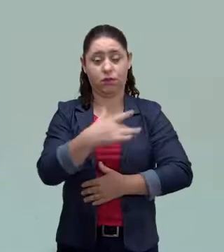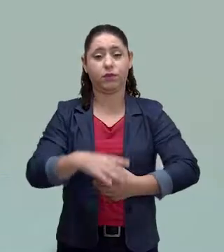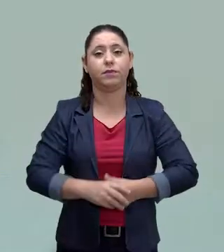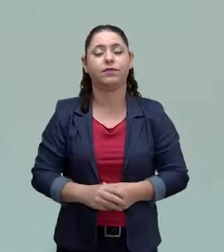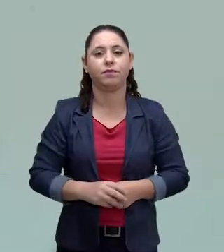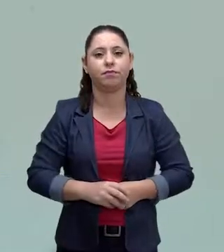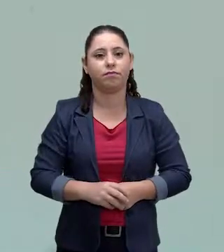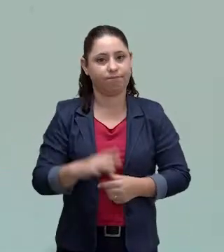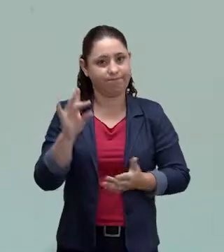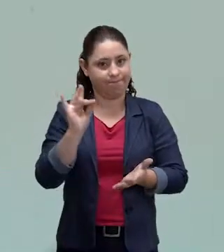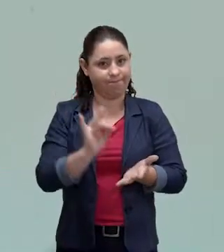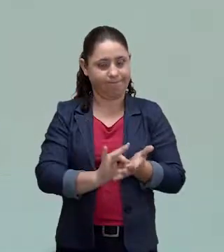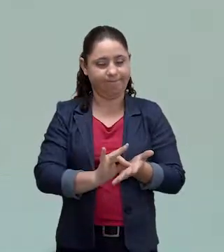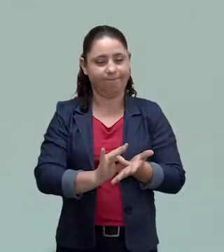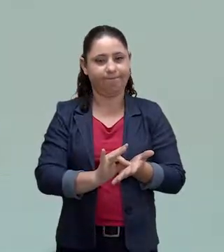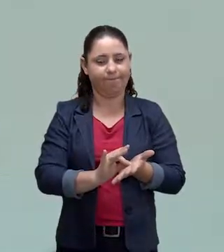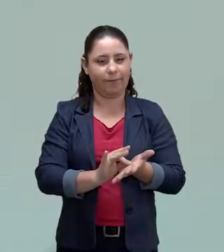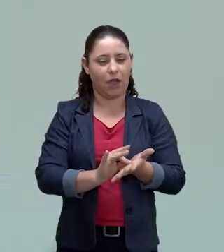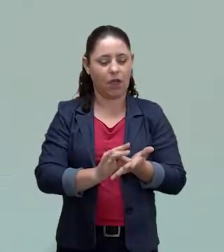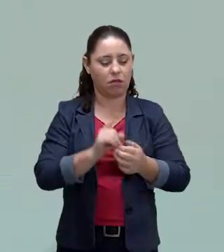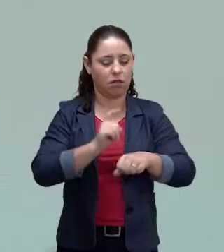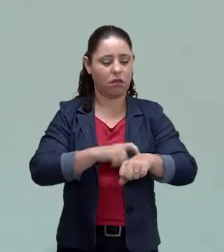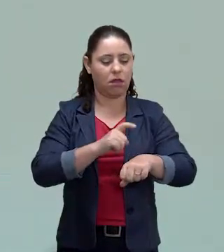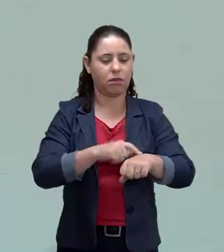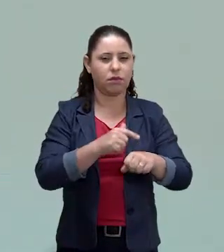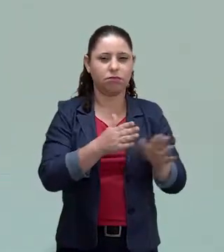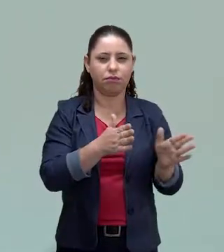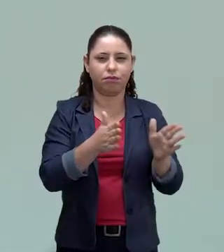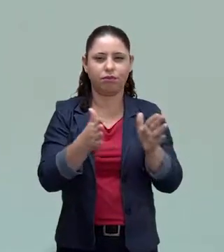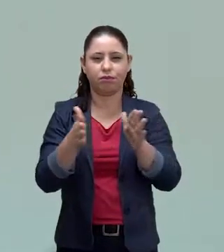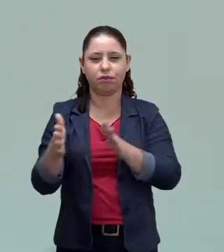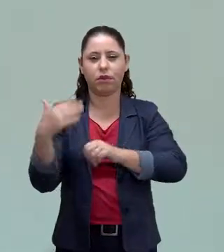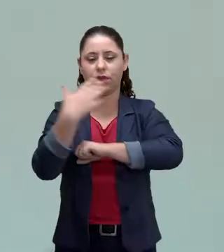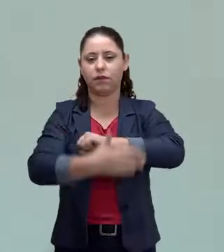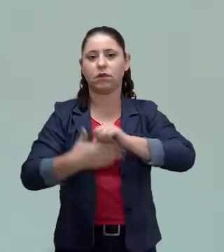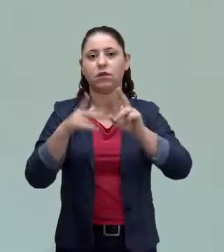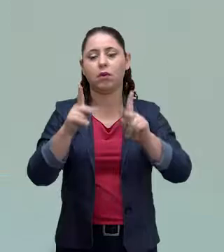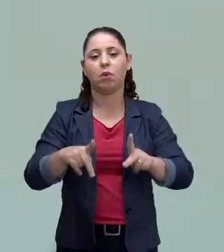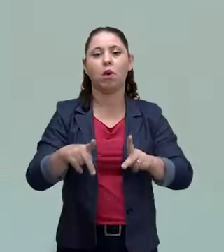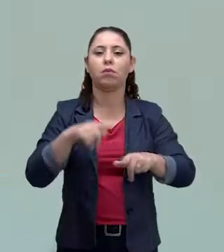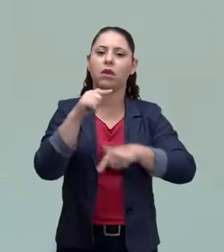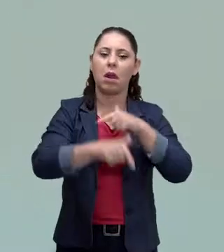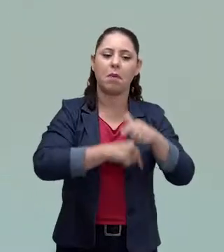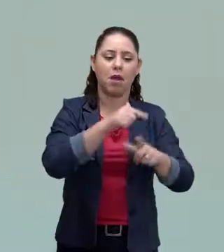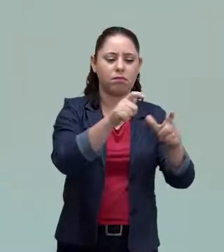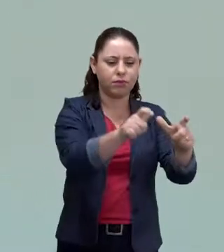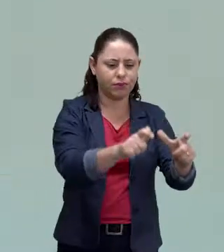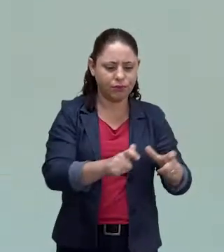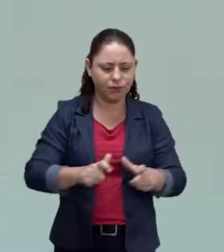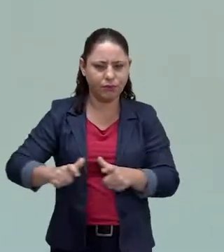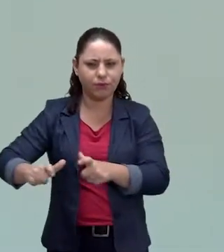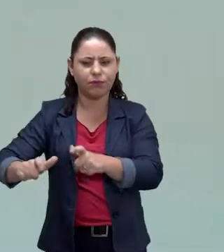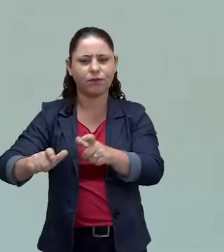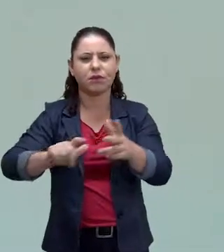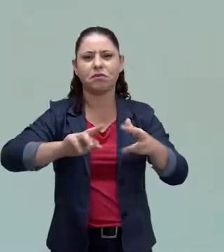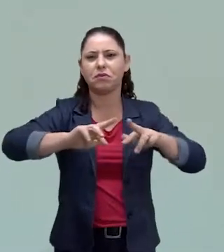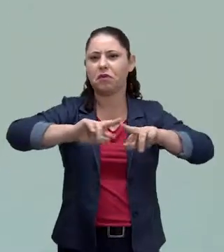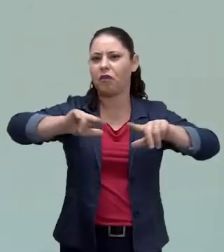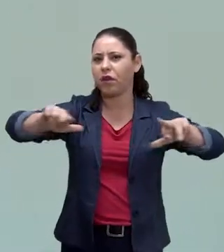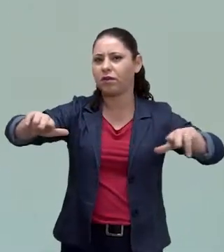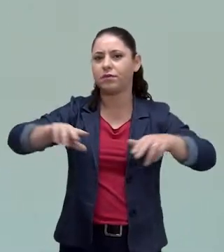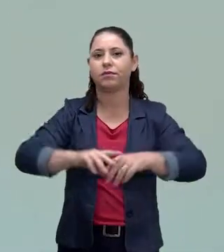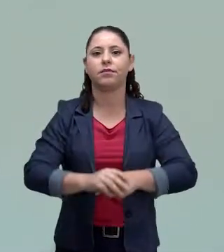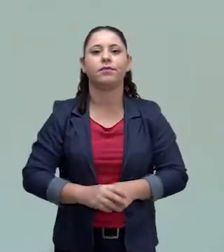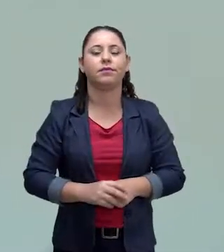anos. Na verdade, o tempo de Defensoria Pública, eu atuei em absolutamente todas as áreas de atuação da